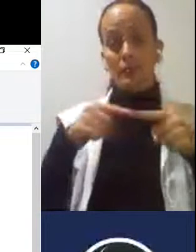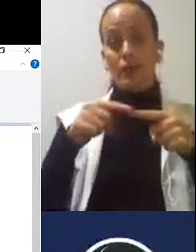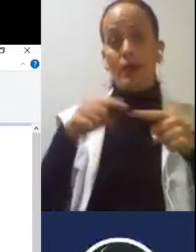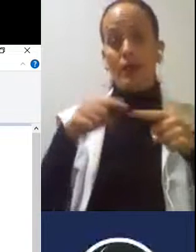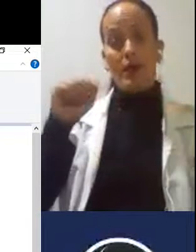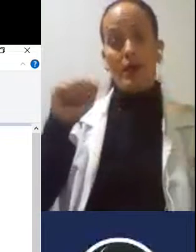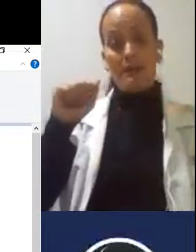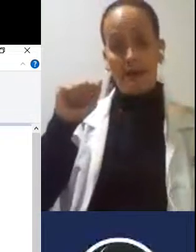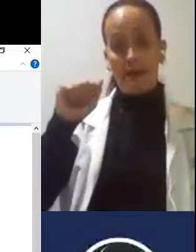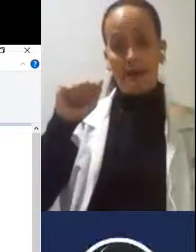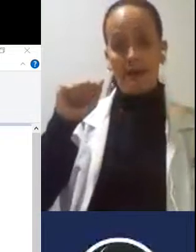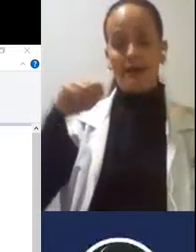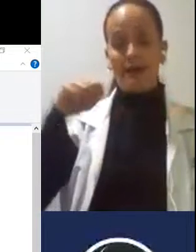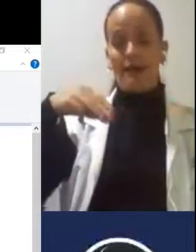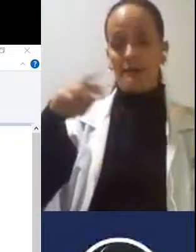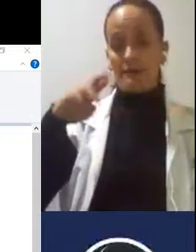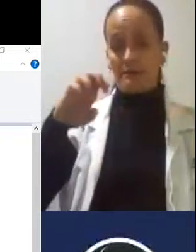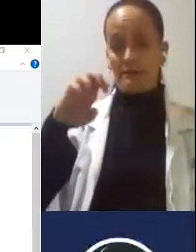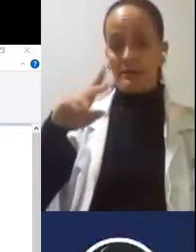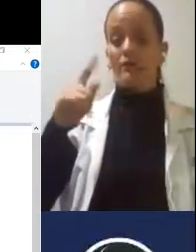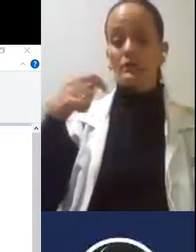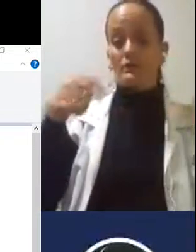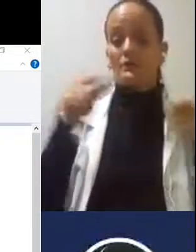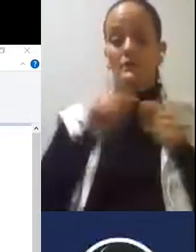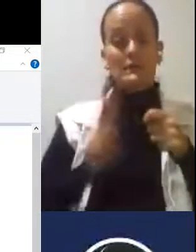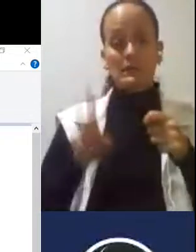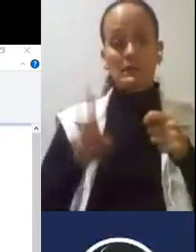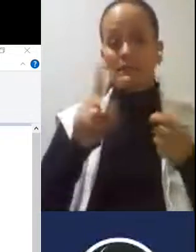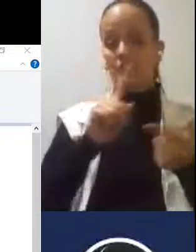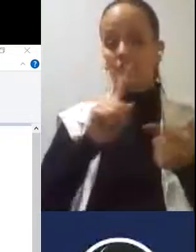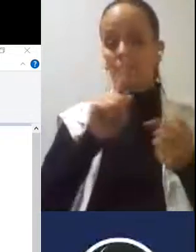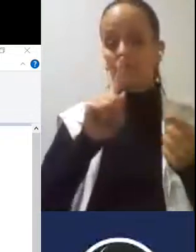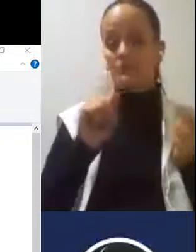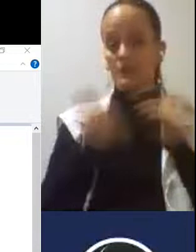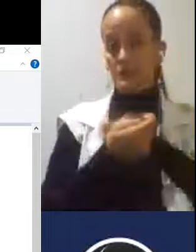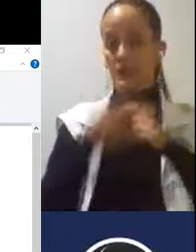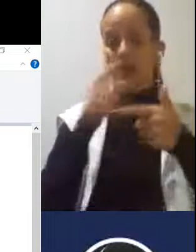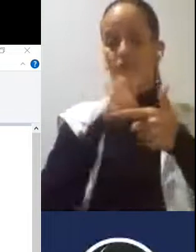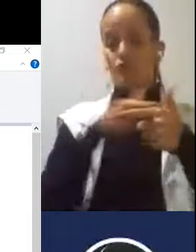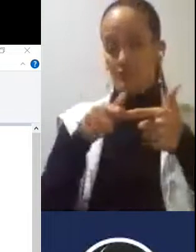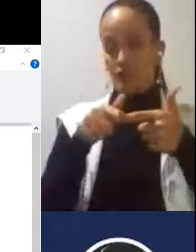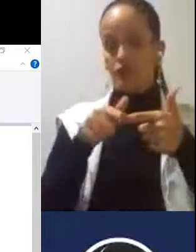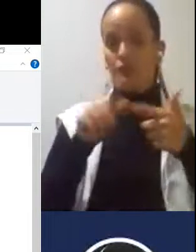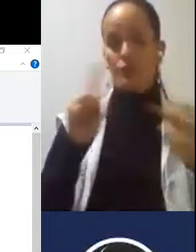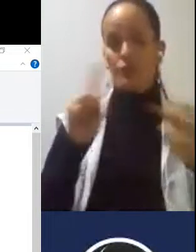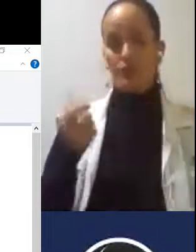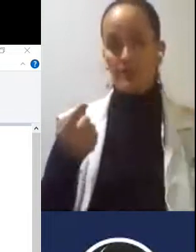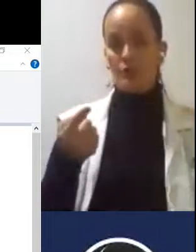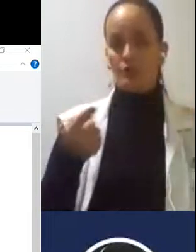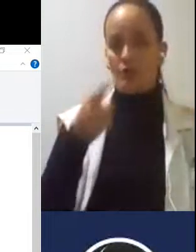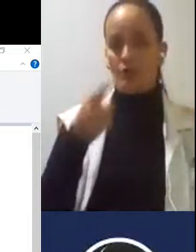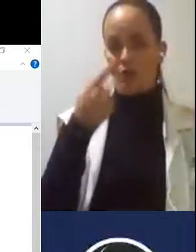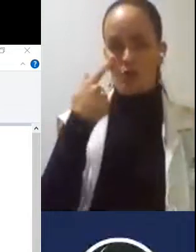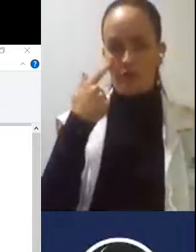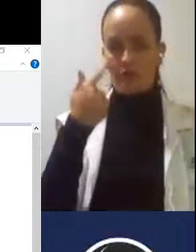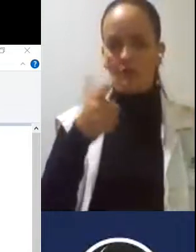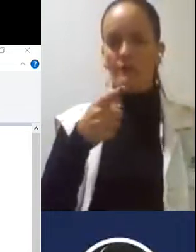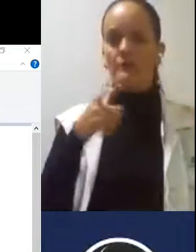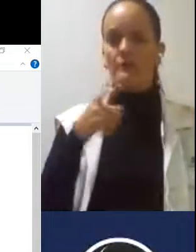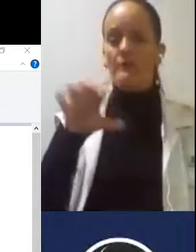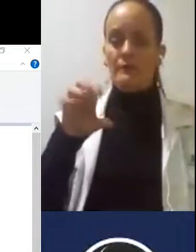unidade padrão, basta fazer o quê? Dividir por 1000, certo? Então, você pega aqui, ó, por exemplo, 90 dividido por